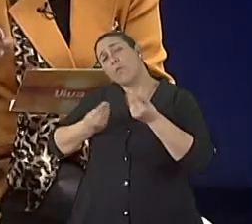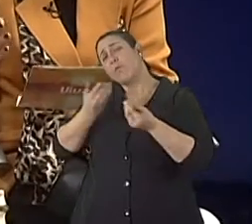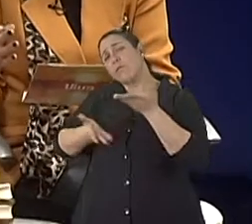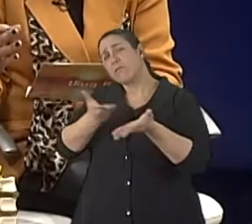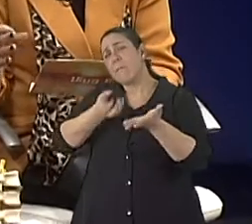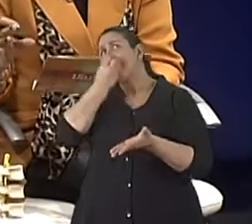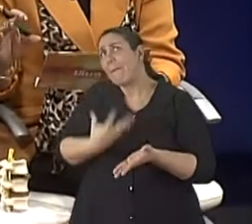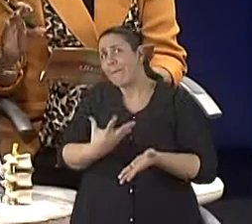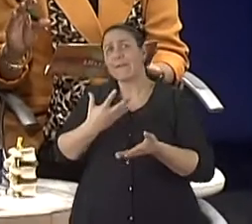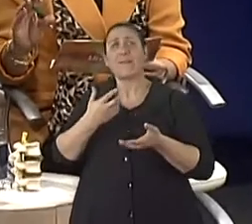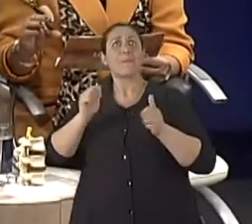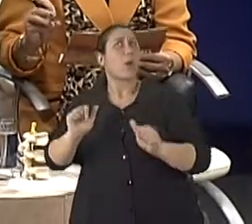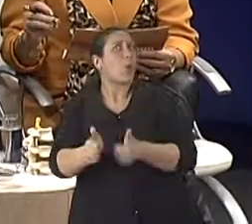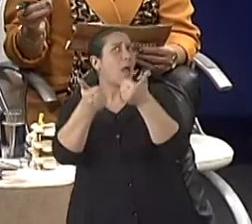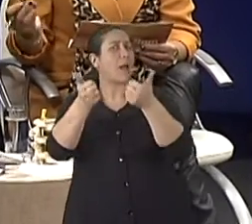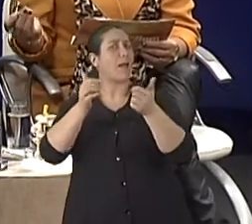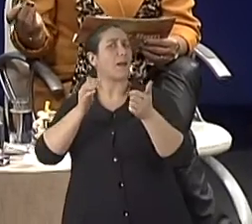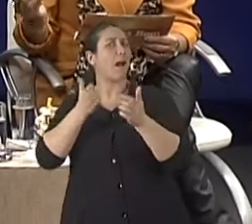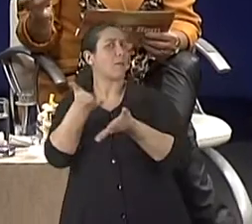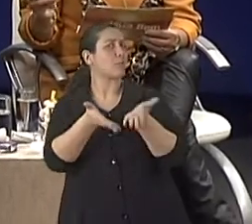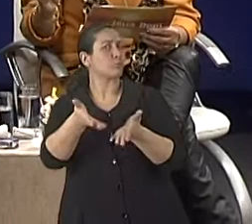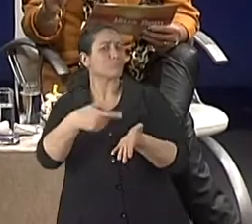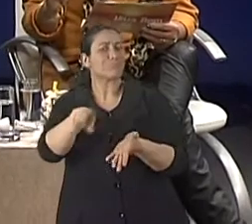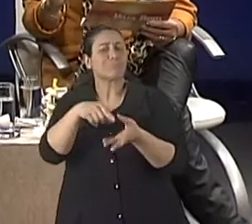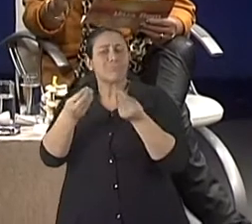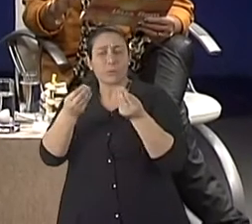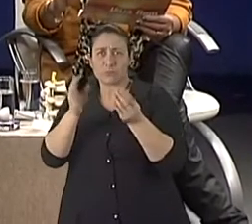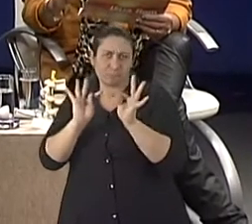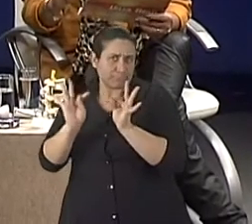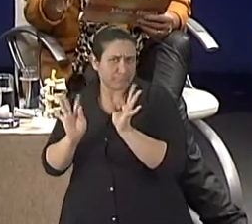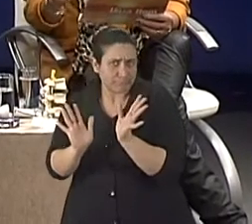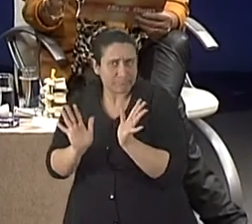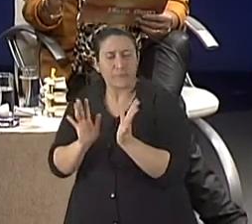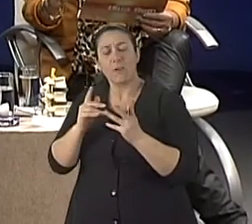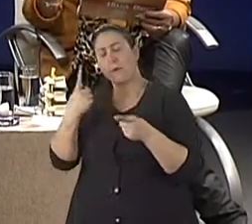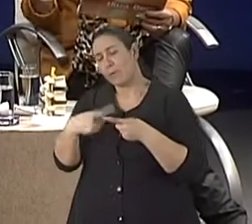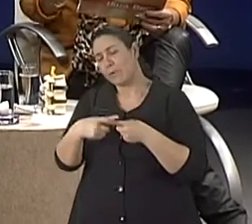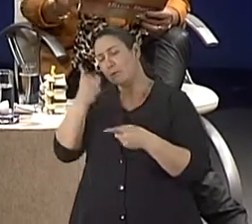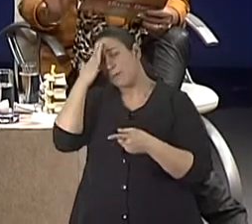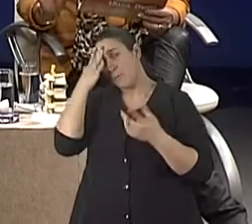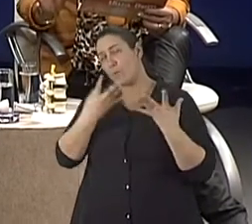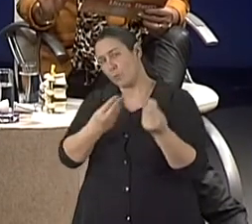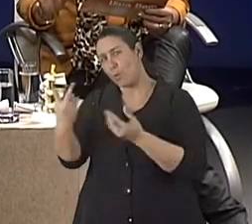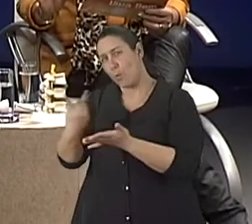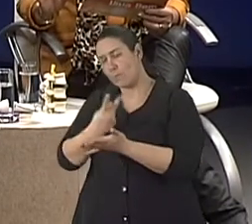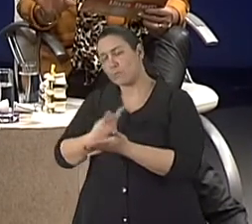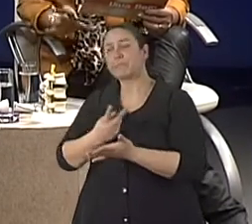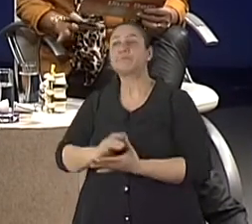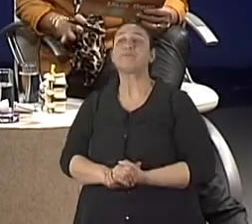consiga minimizar os efeitos desse envelhecimento porque vai acontecer isso já ficou claro